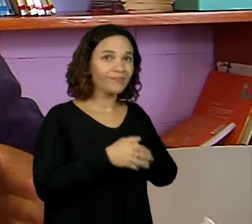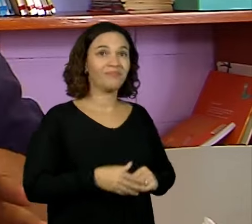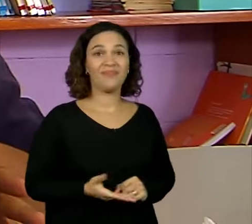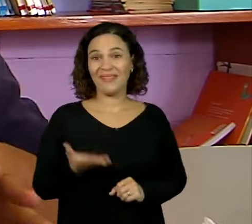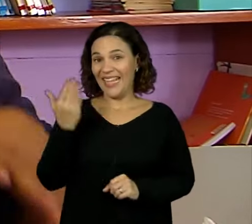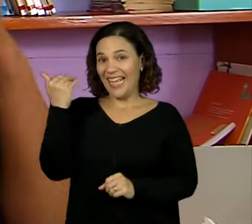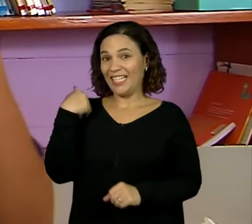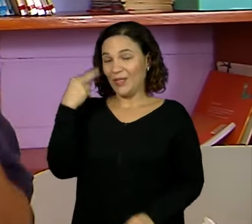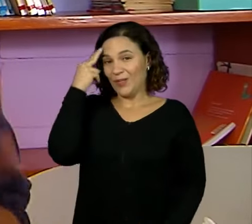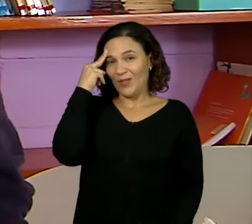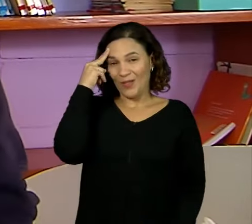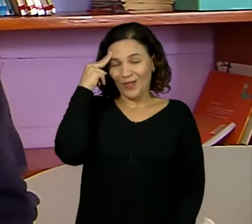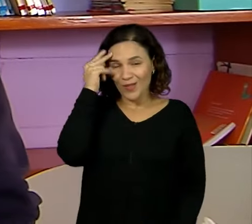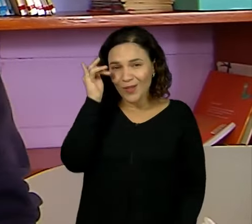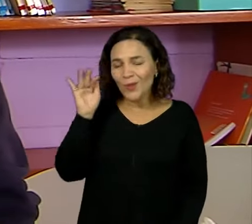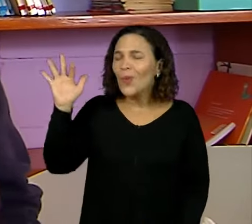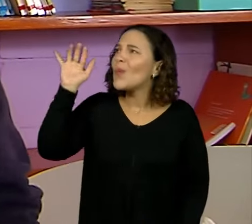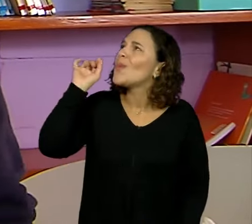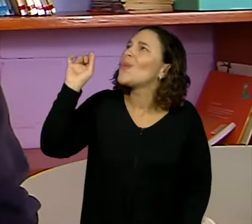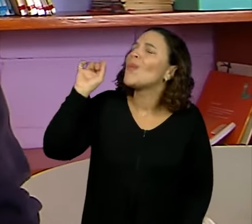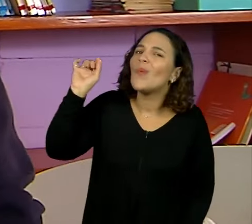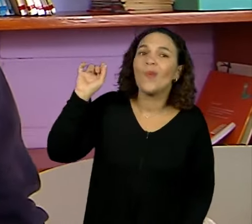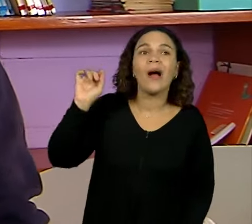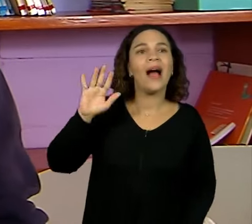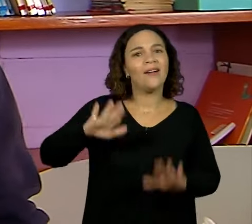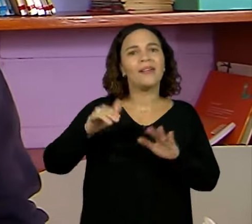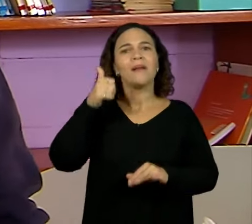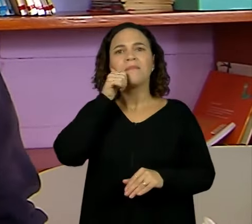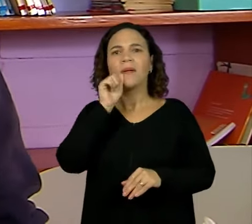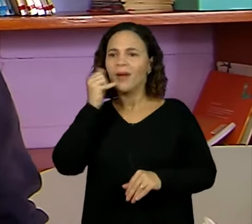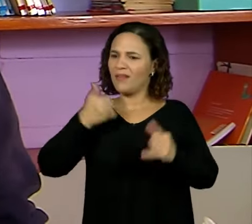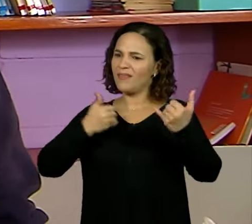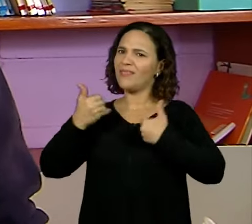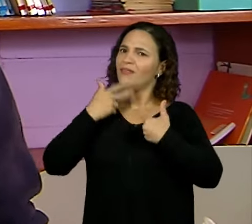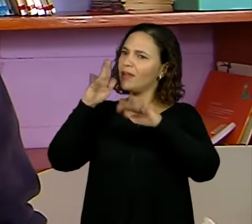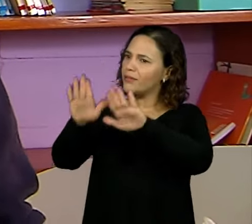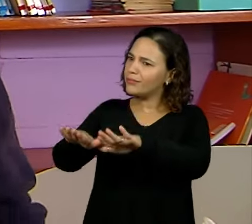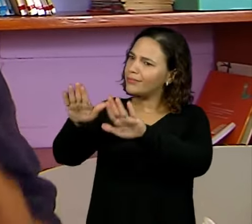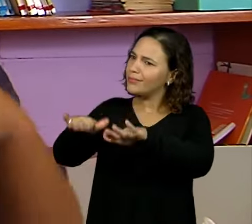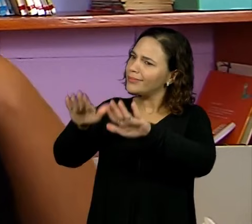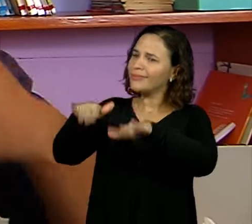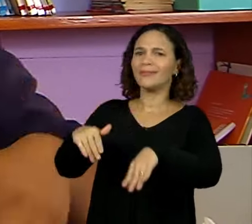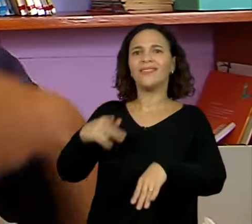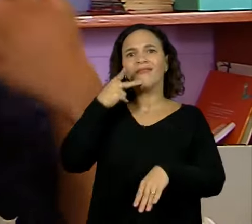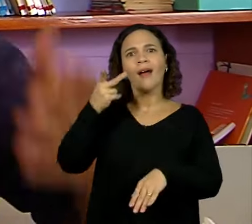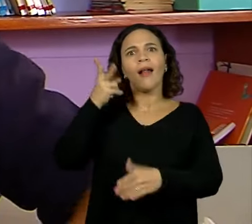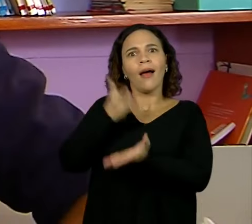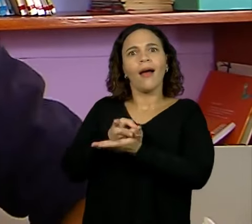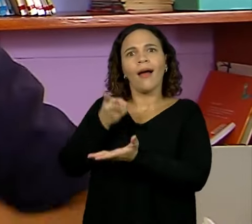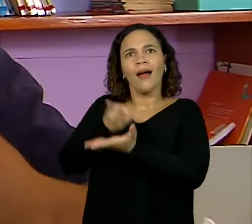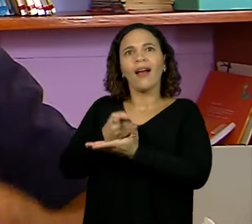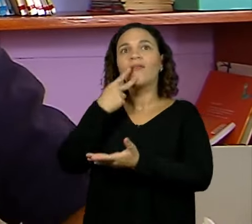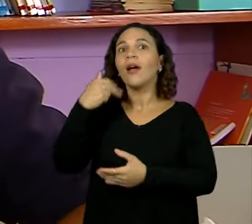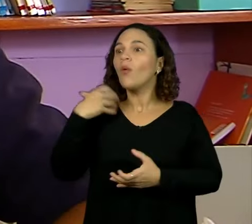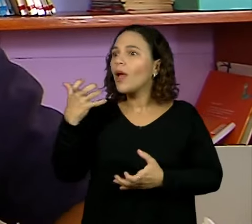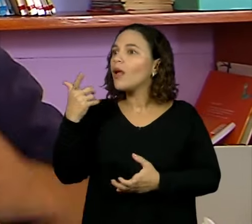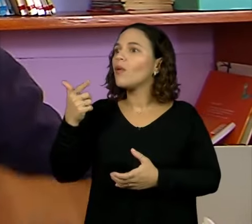um sonho que até minha mãe falava, mano, fica quieta. De tanto eu ficar, não, mãe,